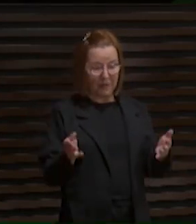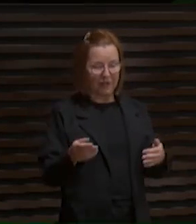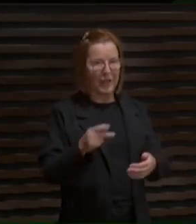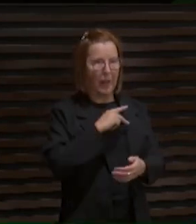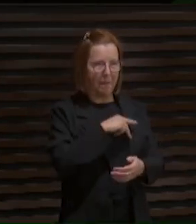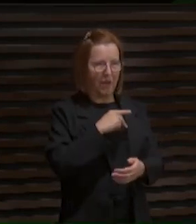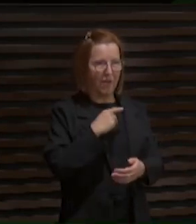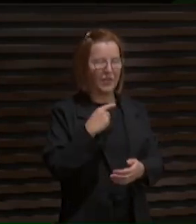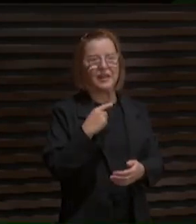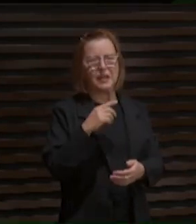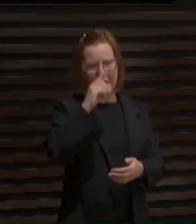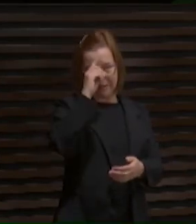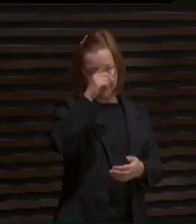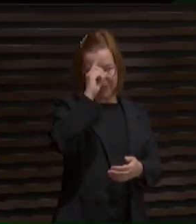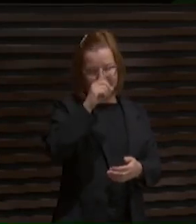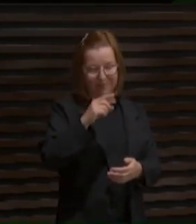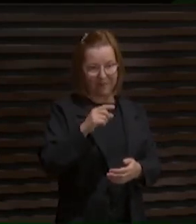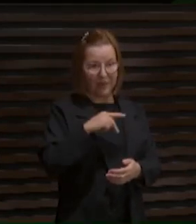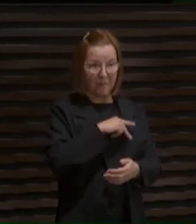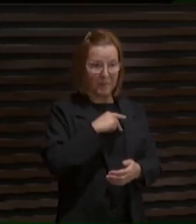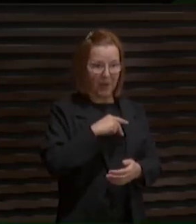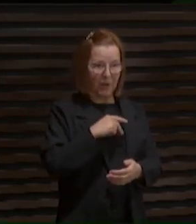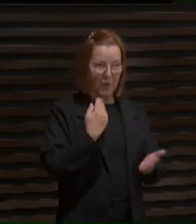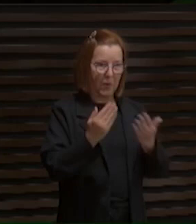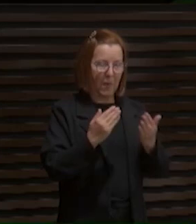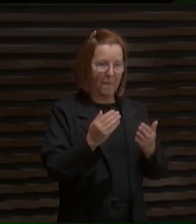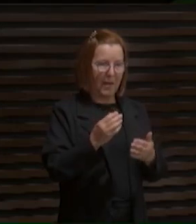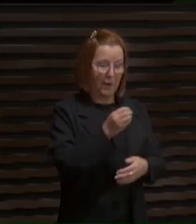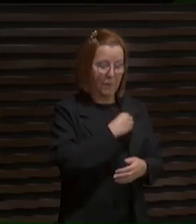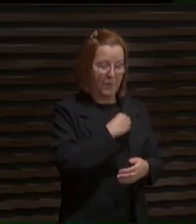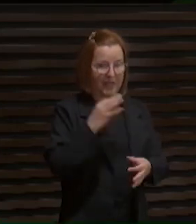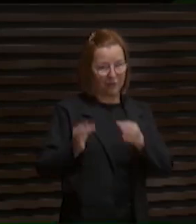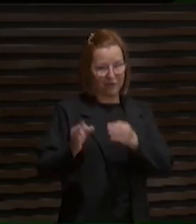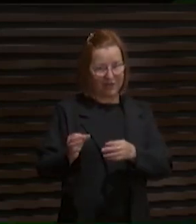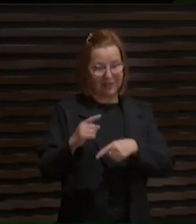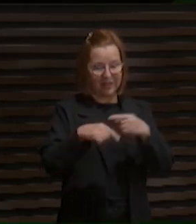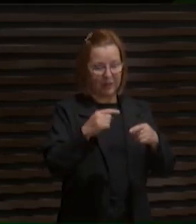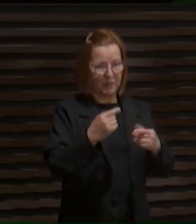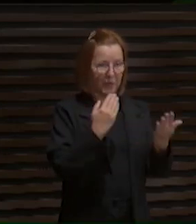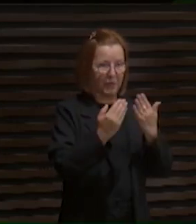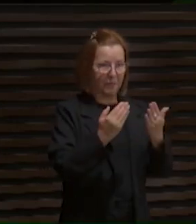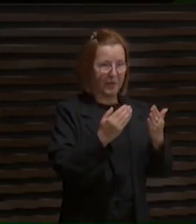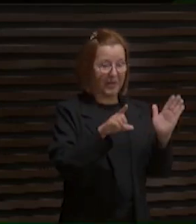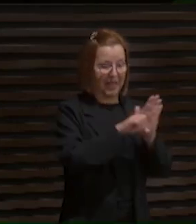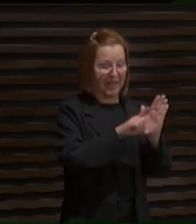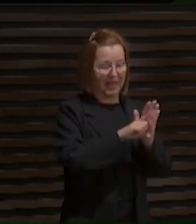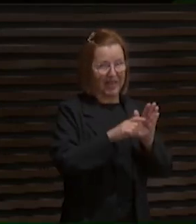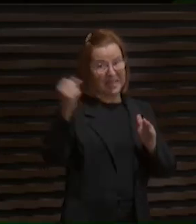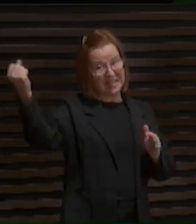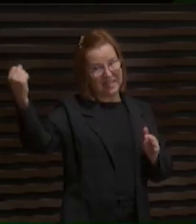O apóstolo faz a comparação entre pecado e justiça, para depois fazer a comparação entre lei e graça.